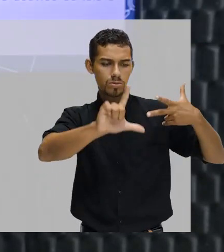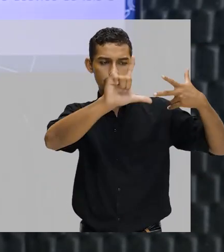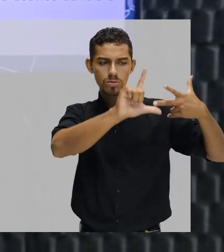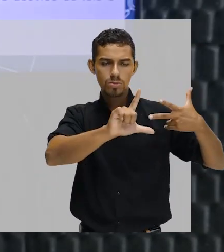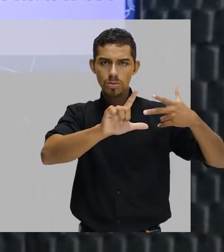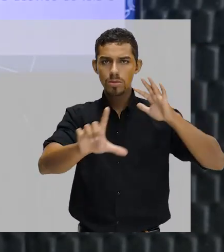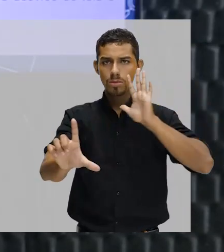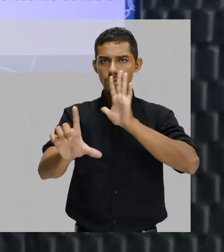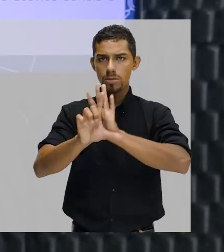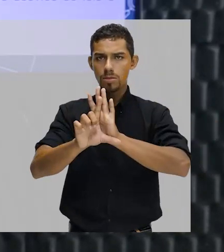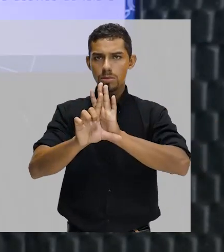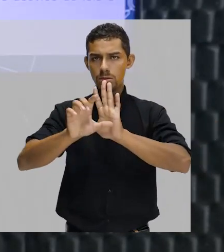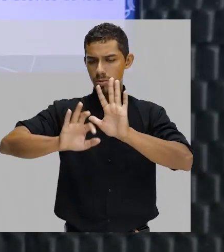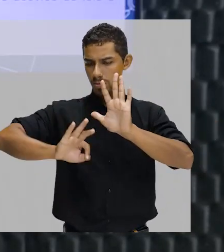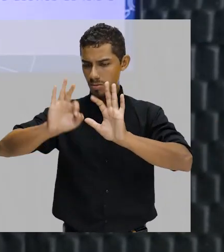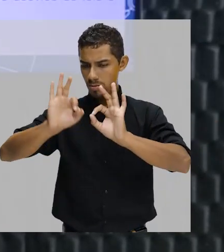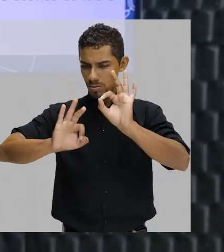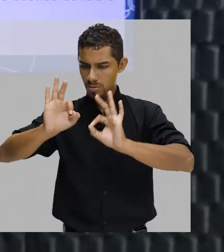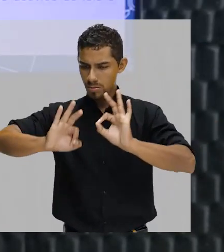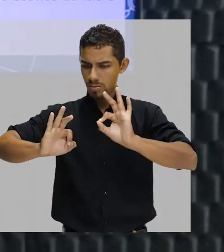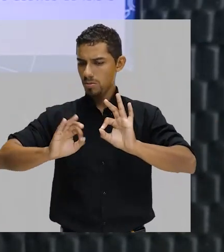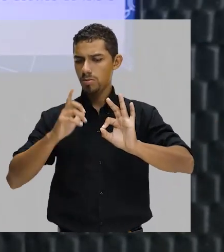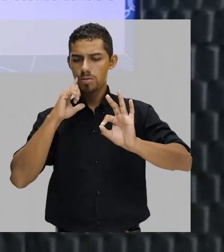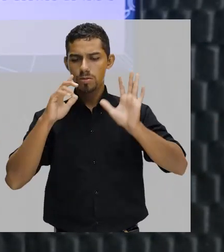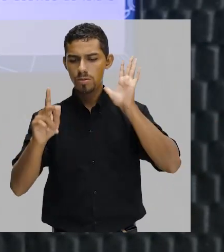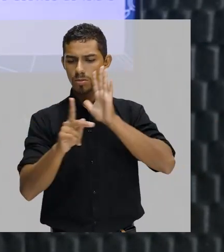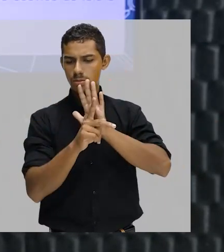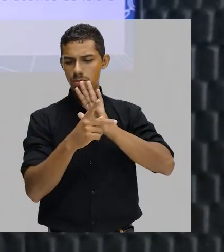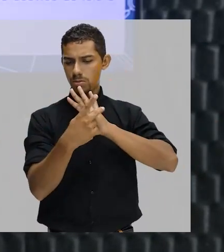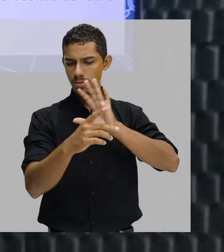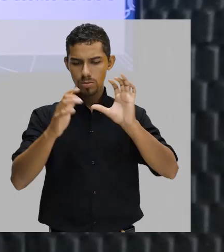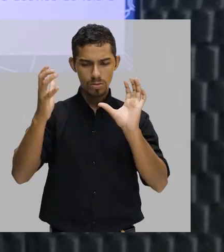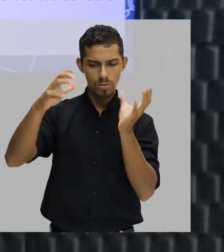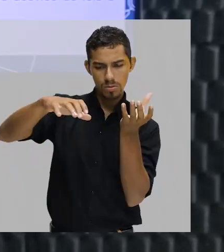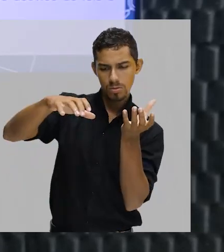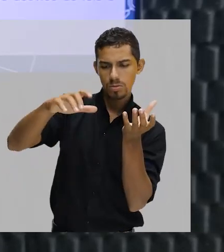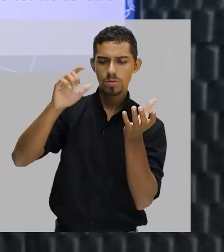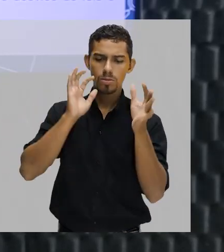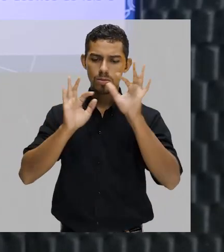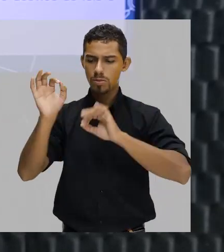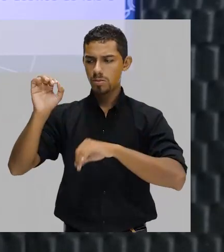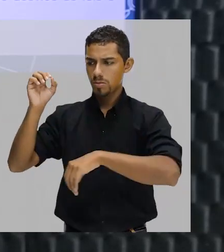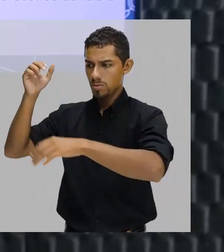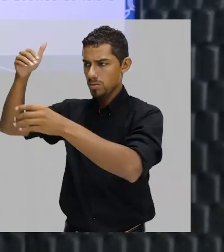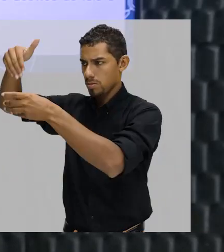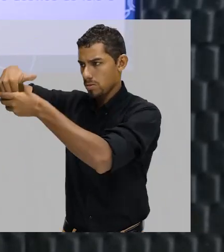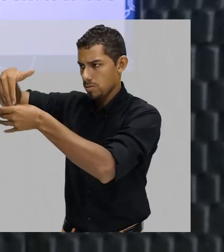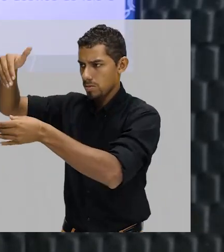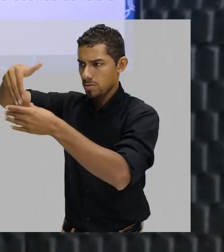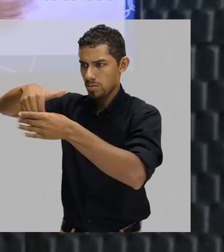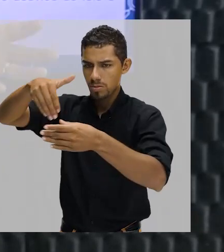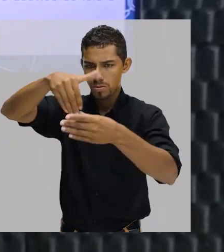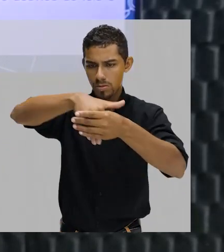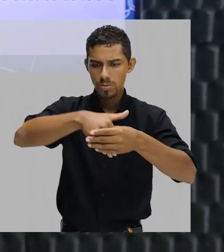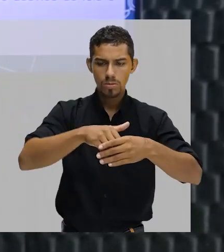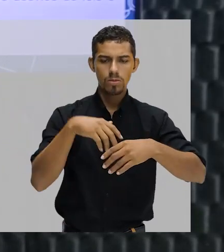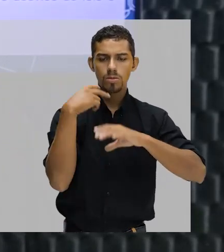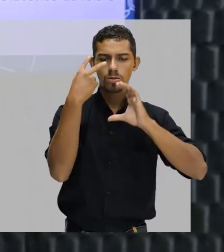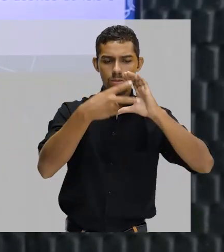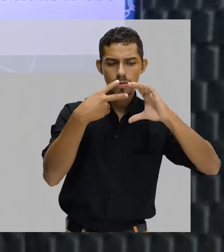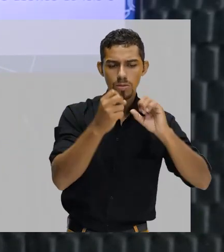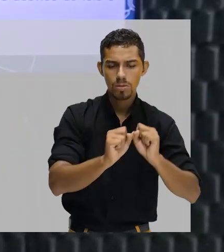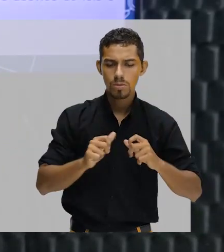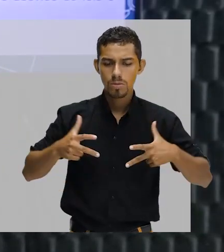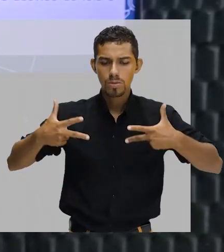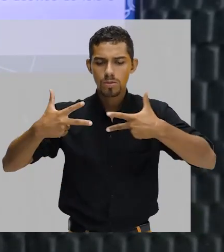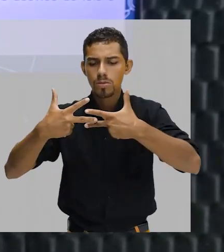ela vai ser proposta, ela é proposta ali, ela é tanto que é muito falado. Vai ser votado nas duas casas, vai ser votado na Câmara Federal,